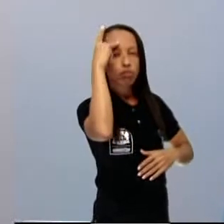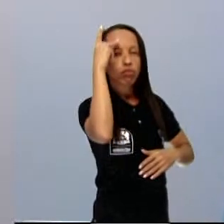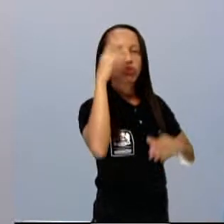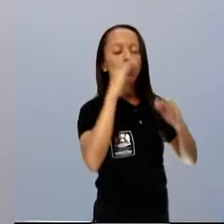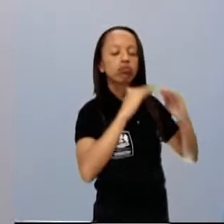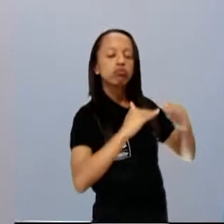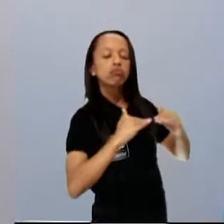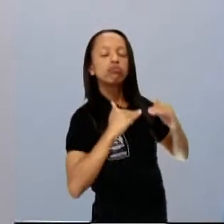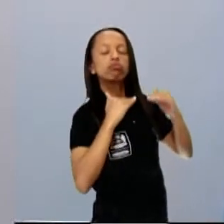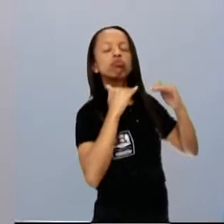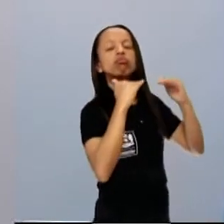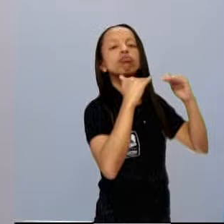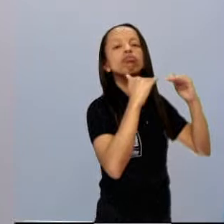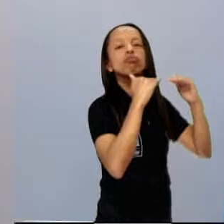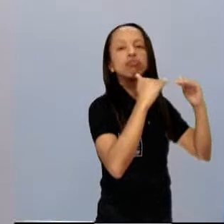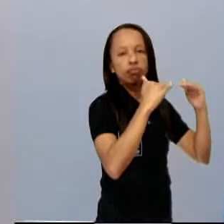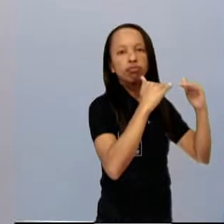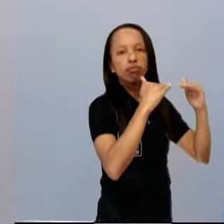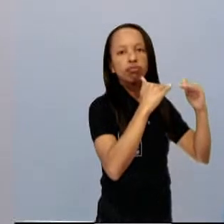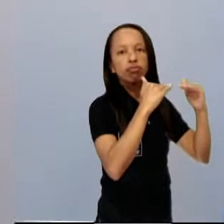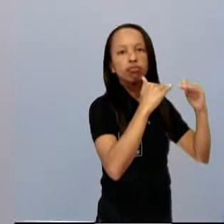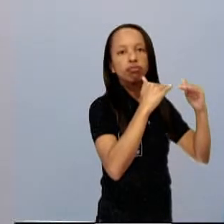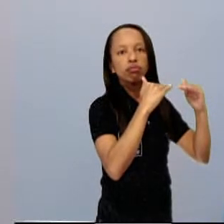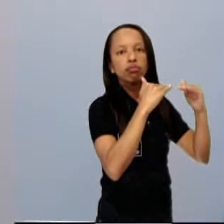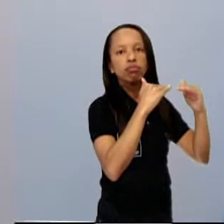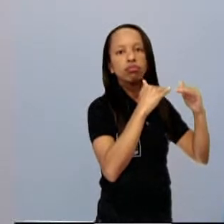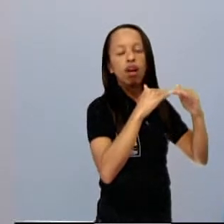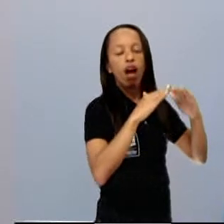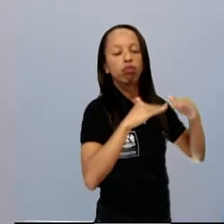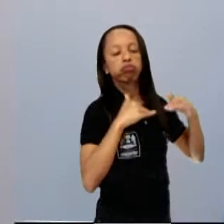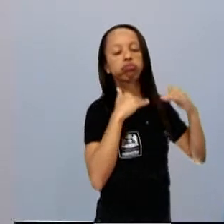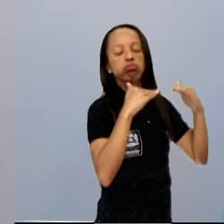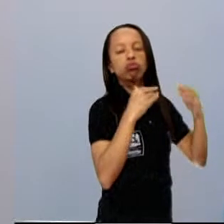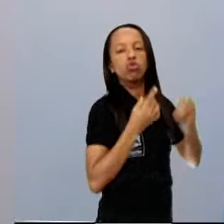formado por grandes